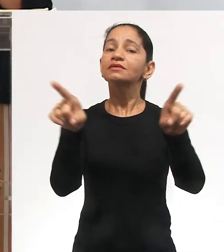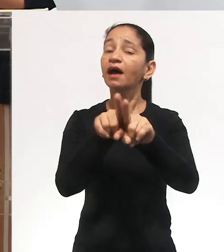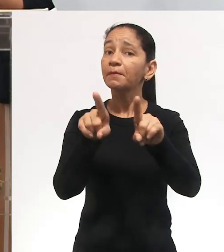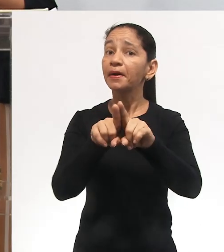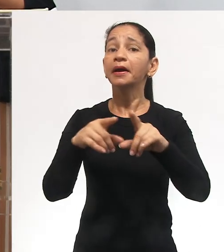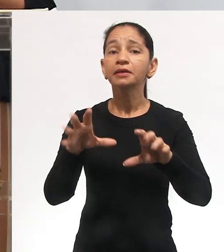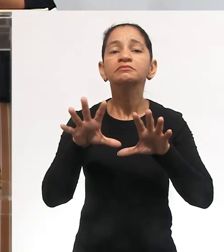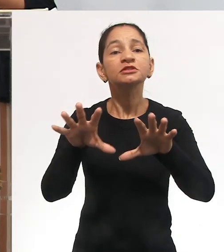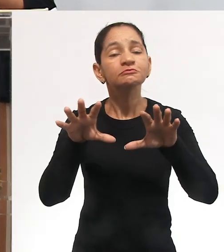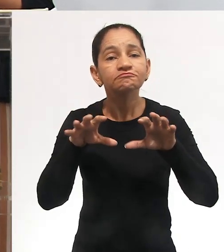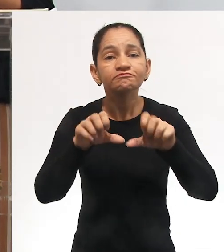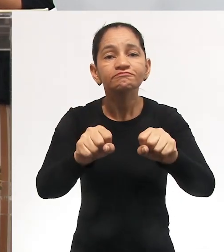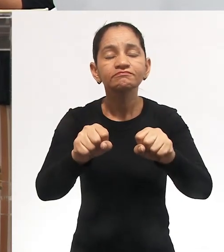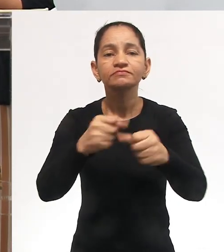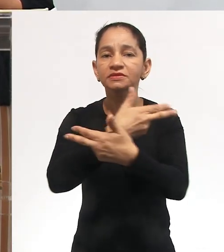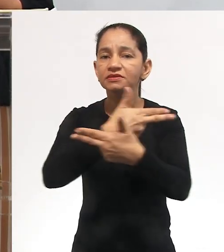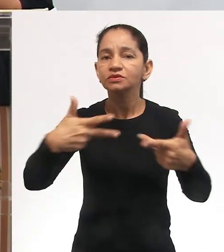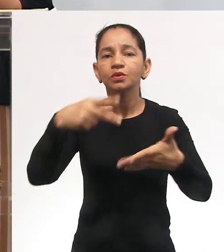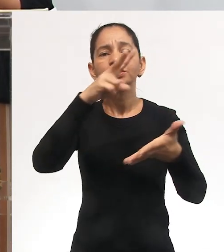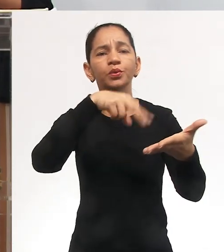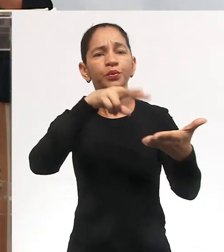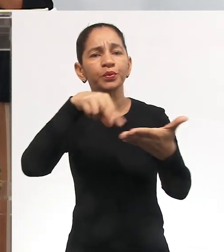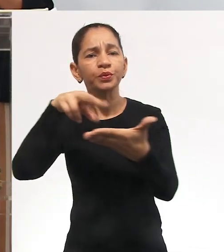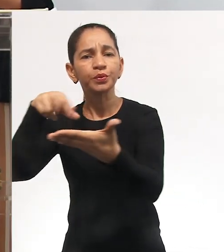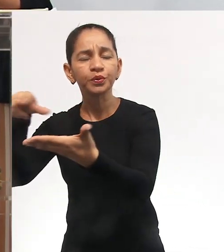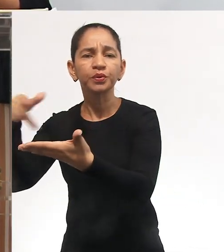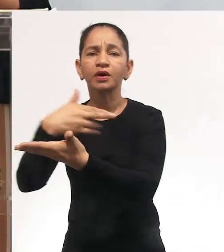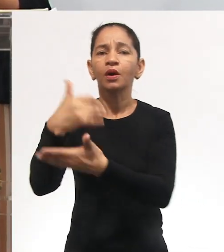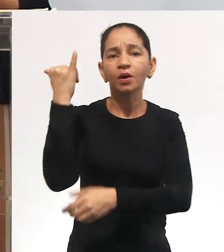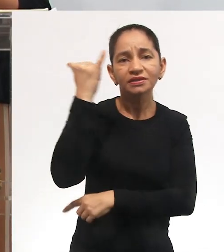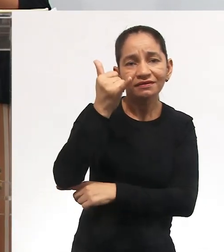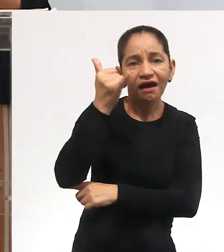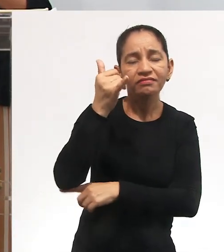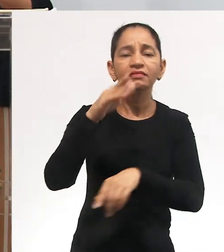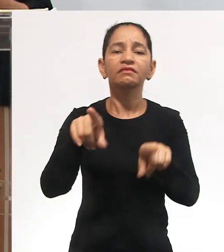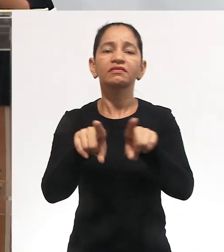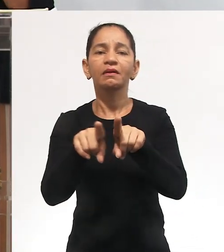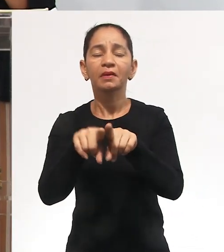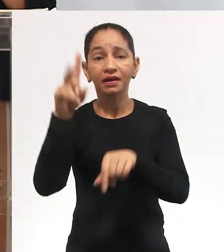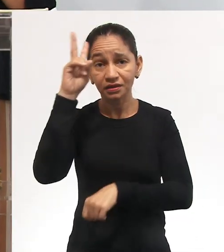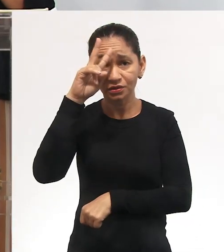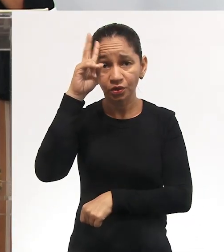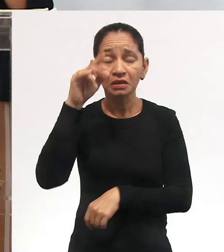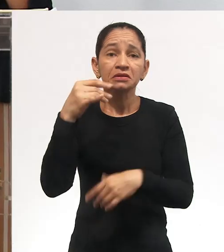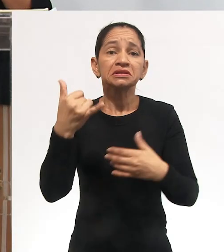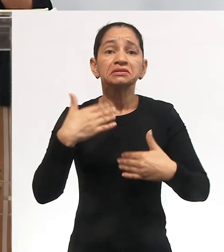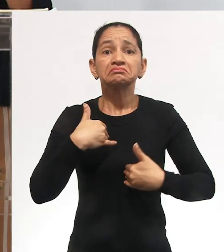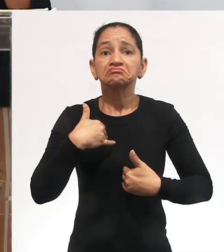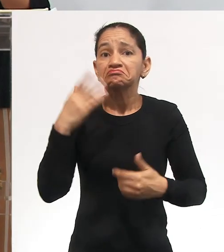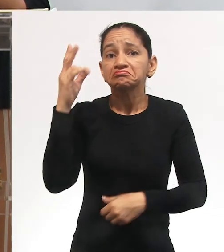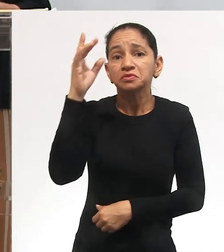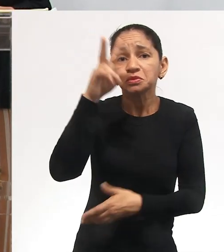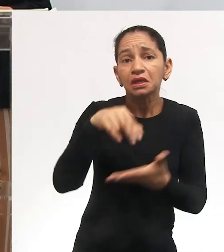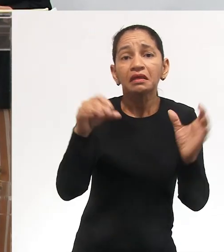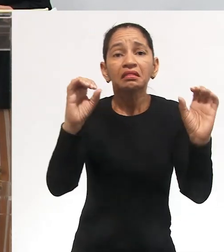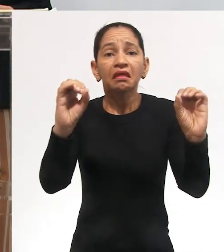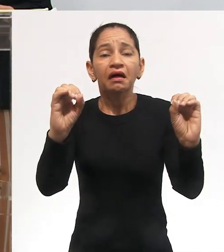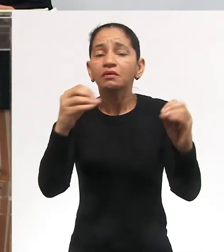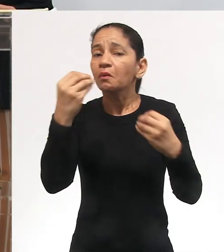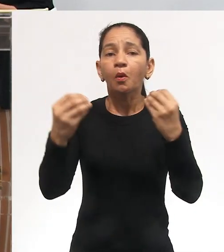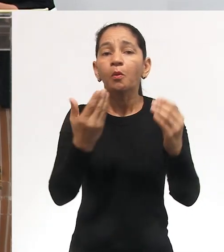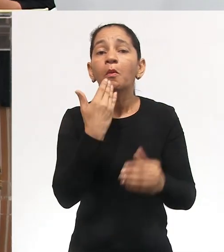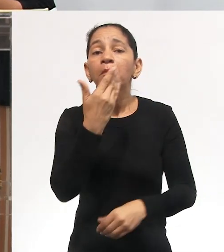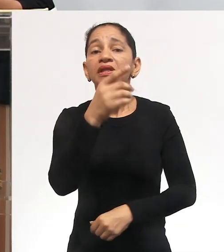se apoderar-se dessas leituras, dessas narrativas, porque se eu não leio, como que eu vou pedir para o meu aluno